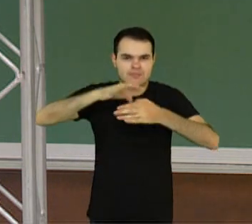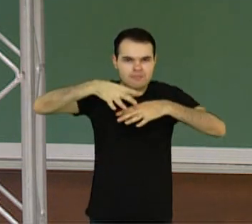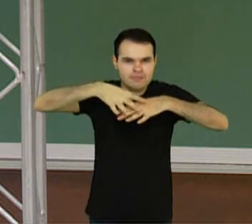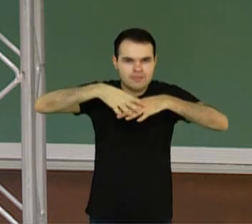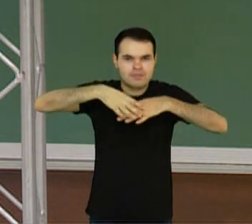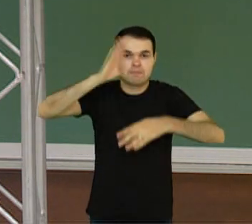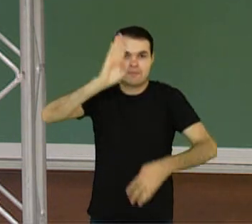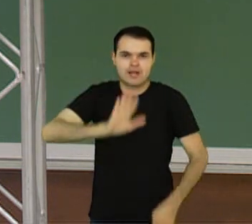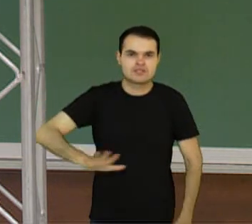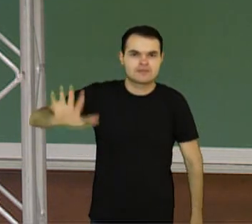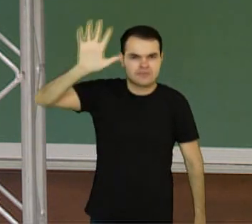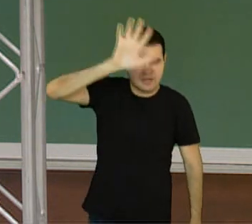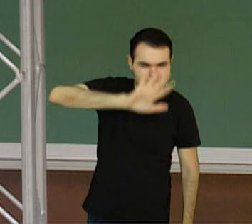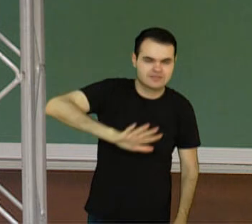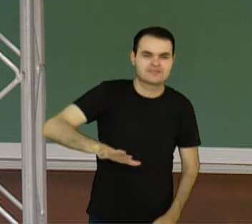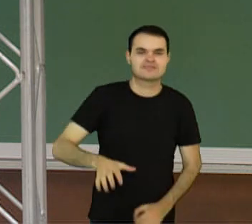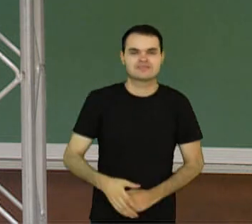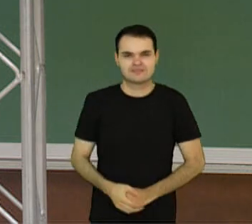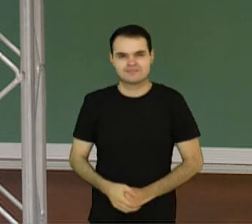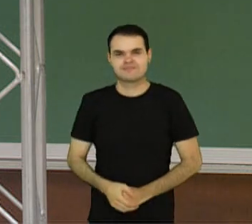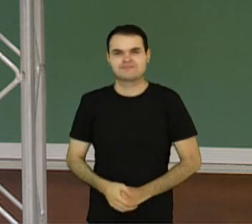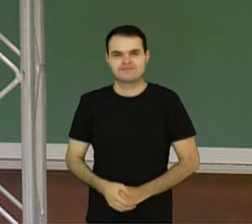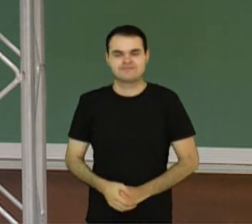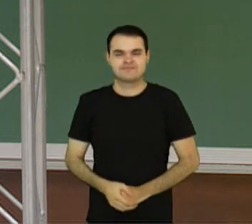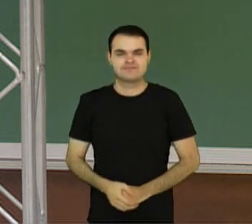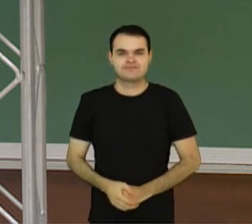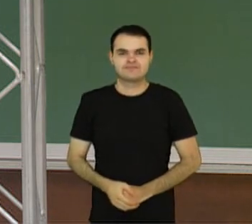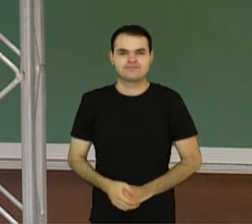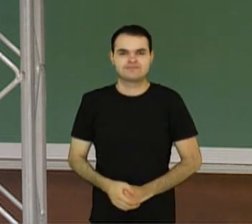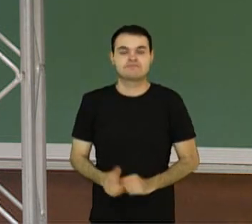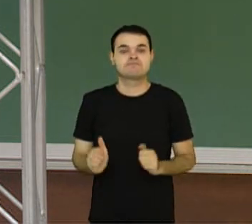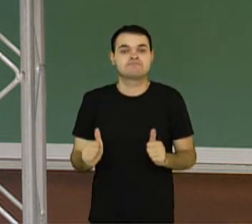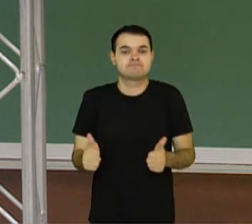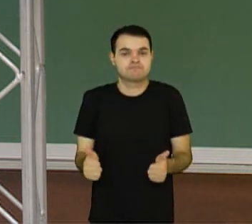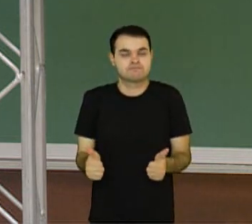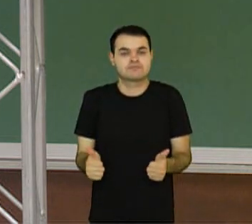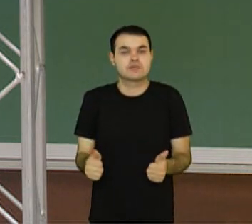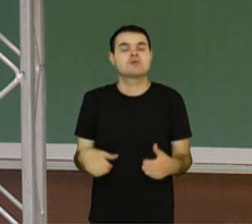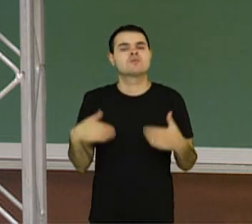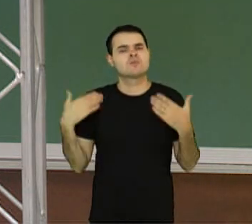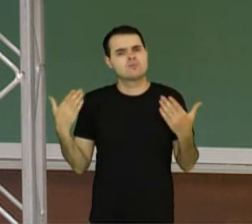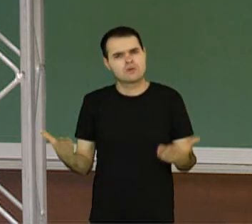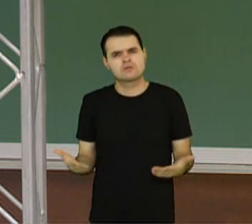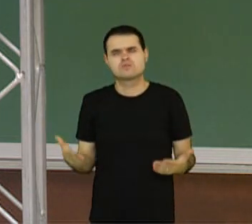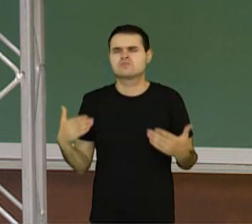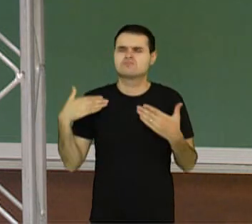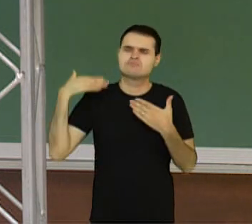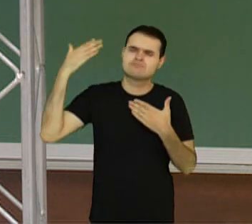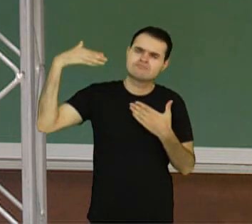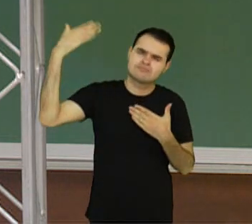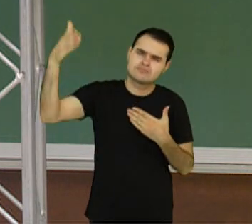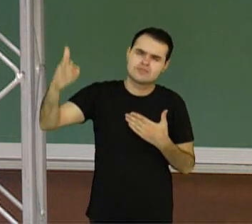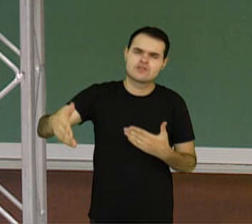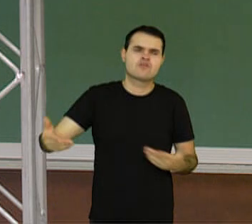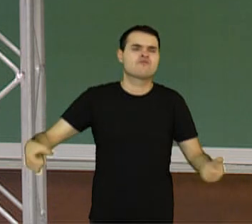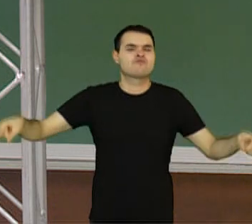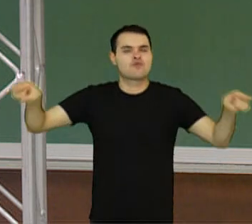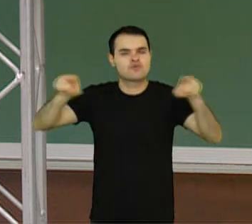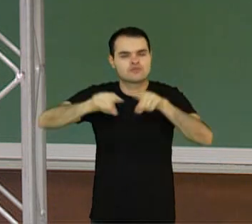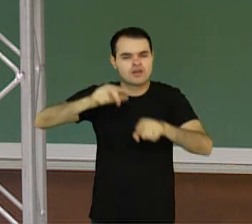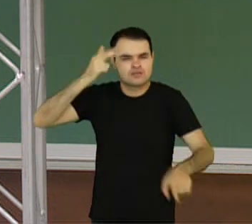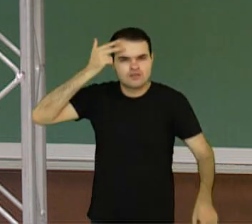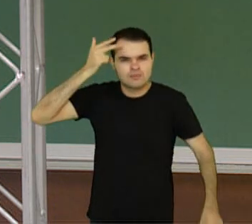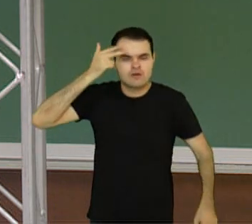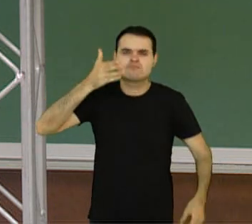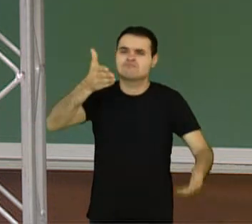Olimpíadas Brasileiras de Matemática, ok? Então, assim que tudo voltar ao normal, participem